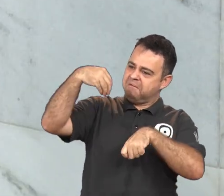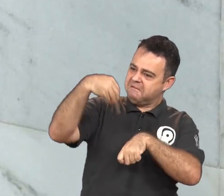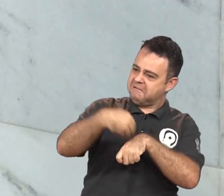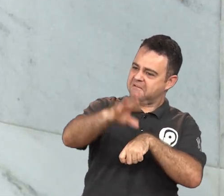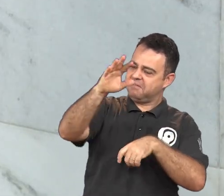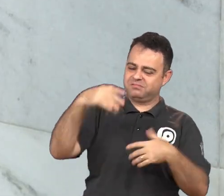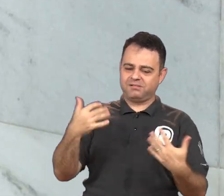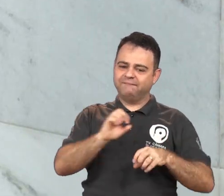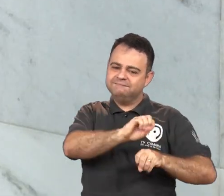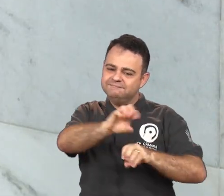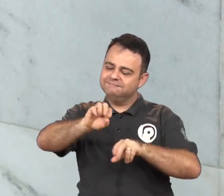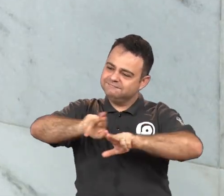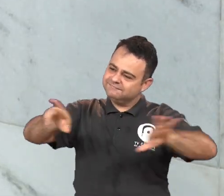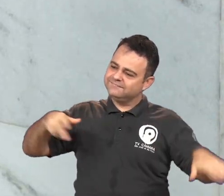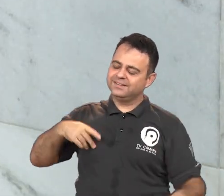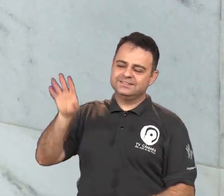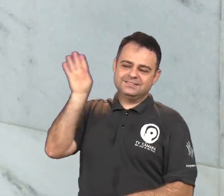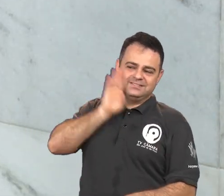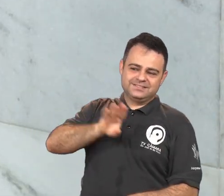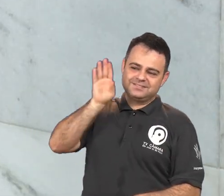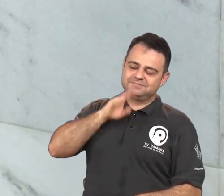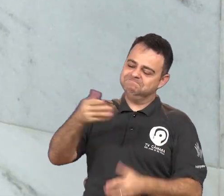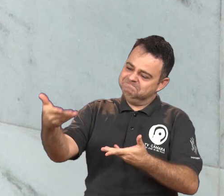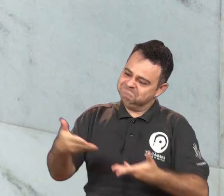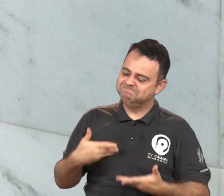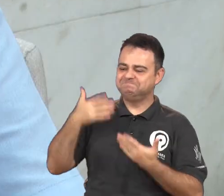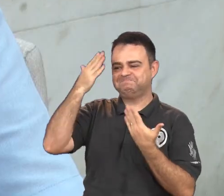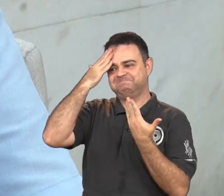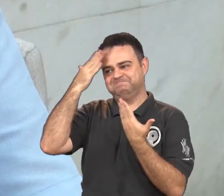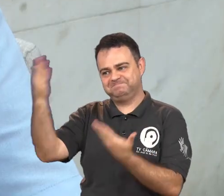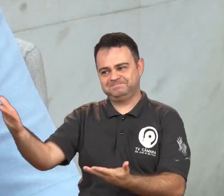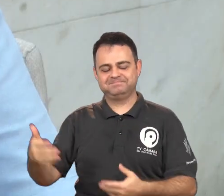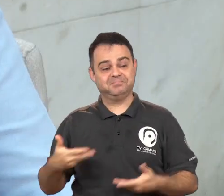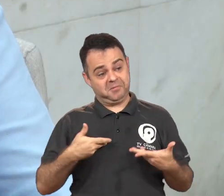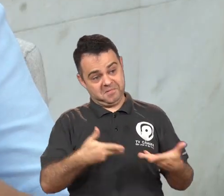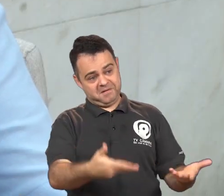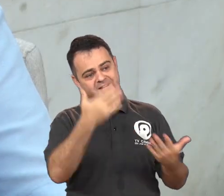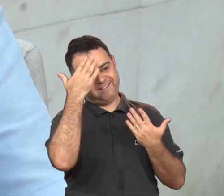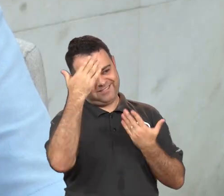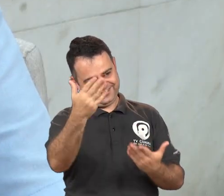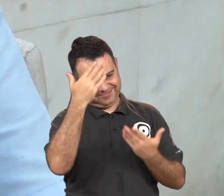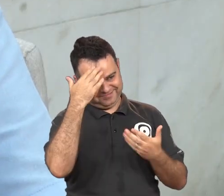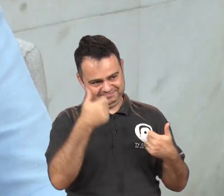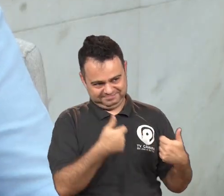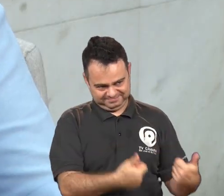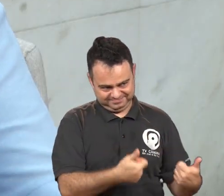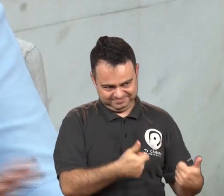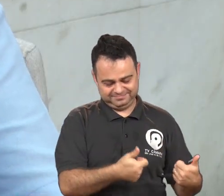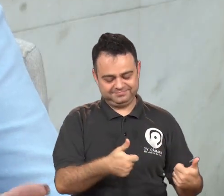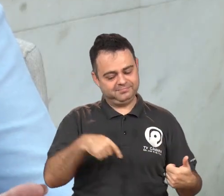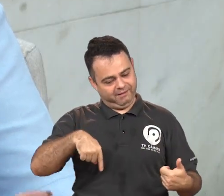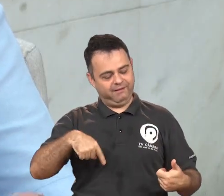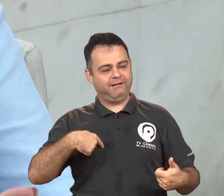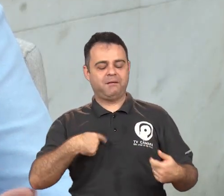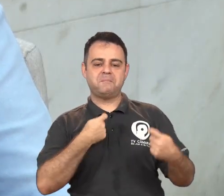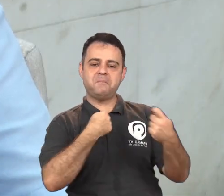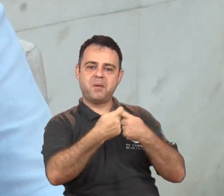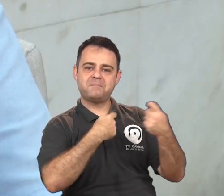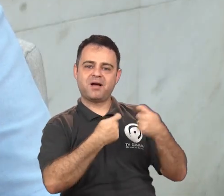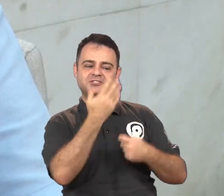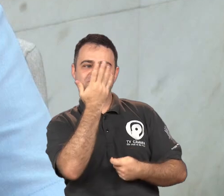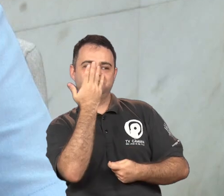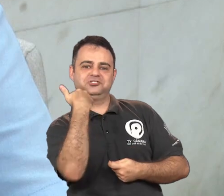belo ensinamento, vereadora. Muito obrigada pela participação. Eu que agradeço, sempre é bom a gente estar podendo ter um espaço desse,